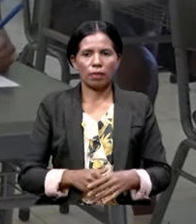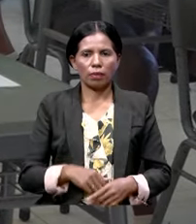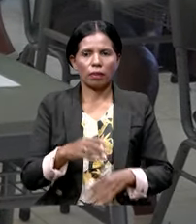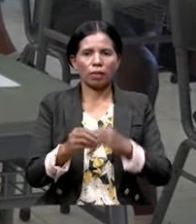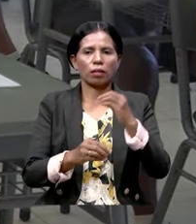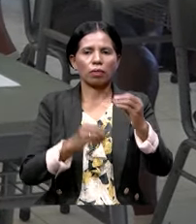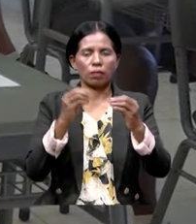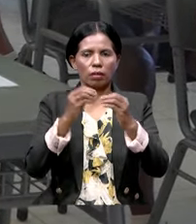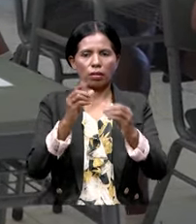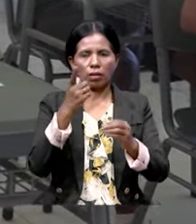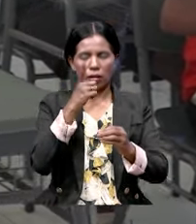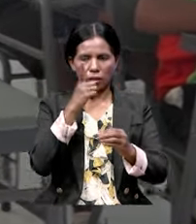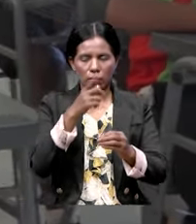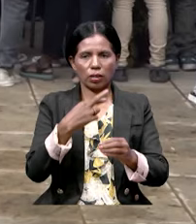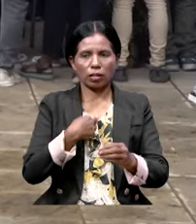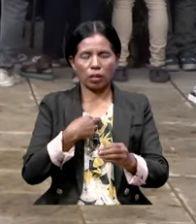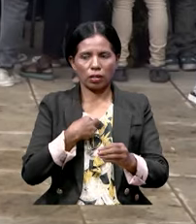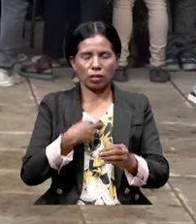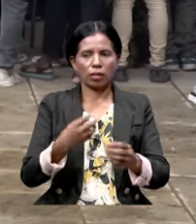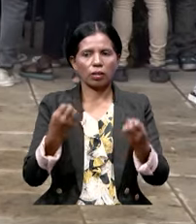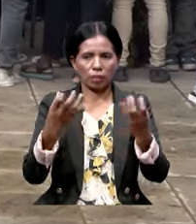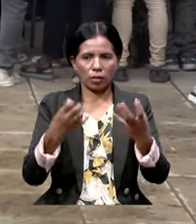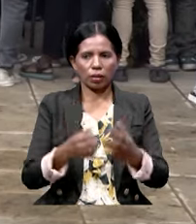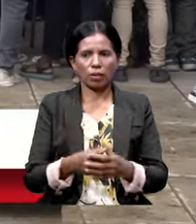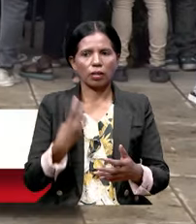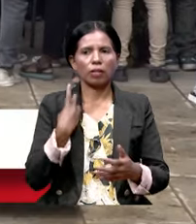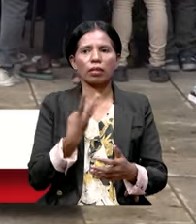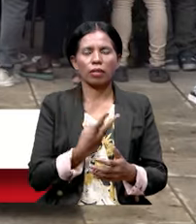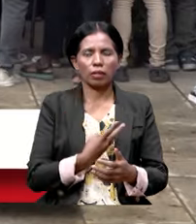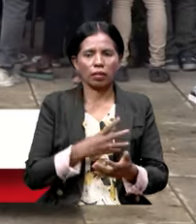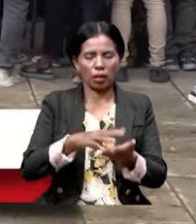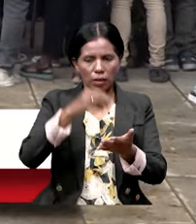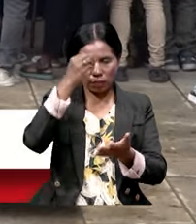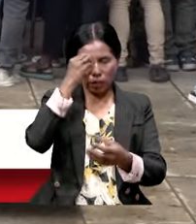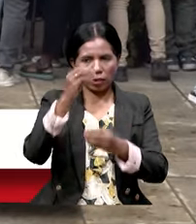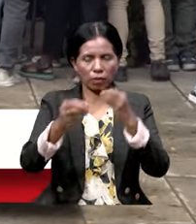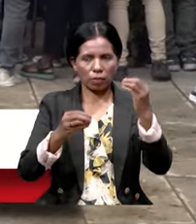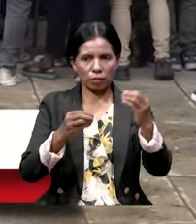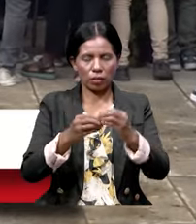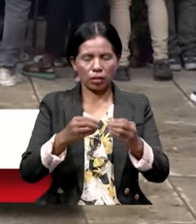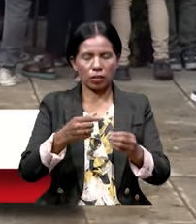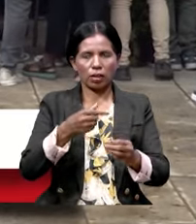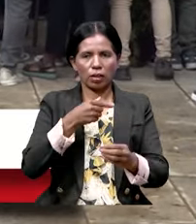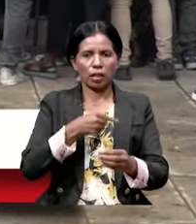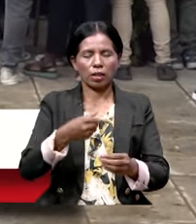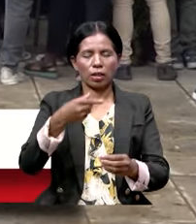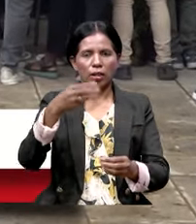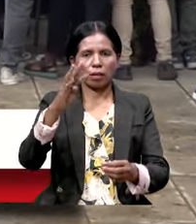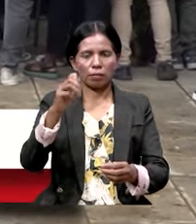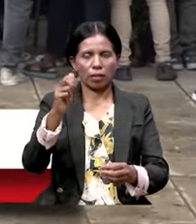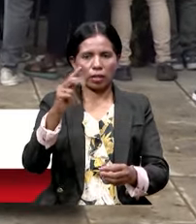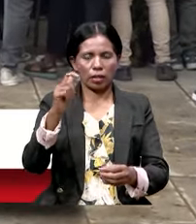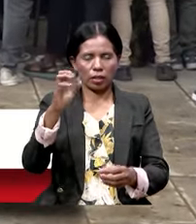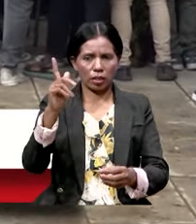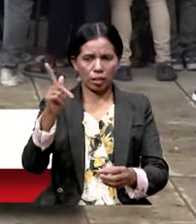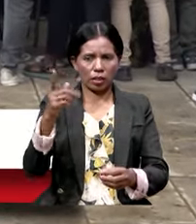Conaba língua ne rasik nene iha oi-oi. Quando ita aprende conaba gramática, ita cole, ita aprende